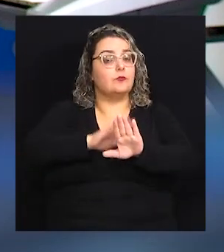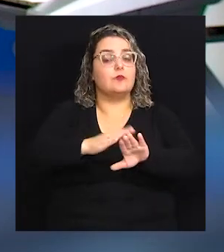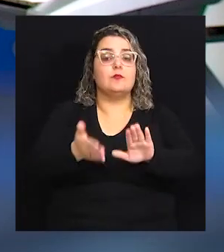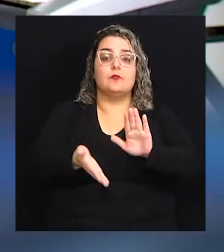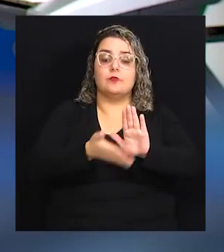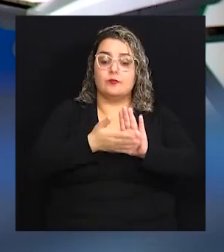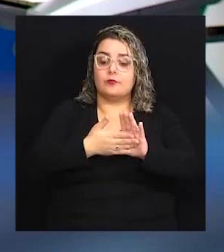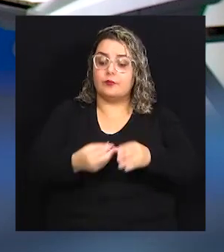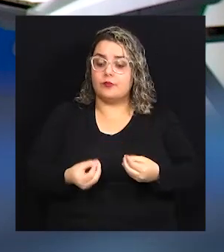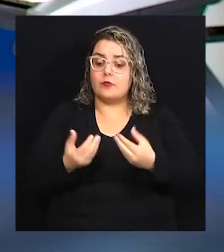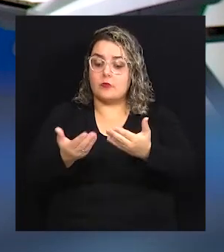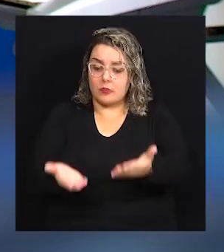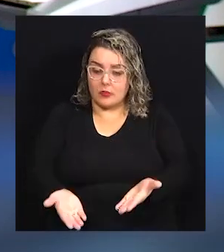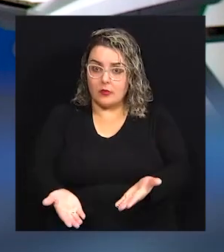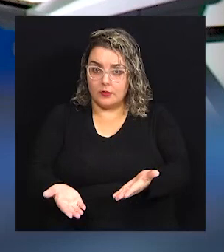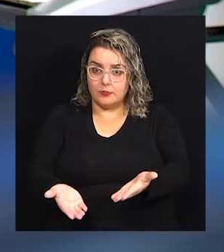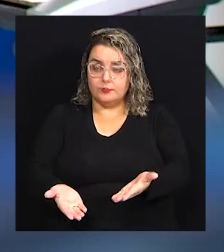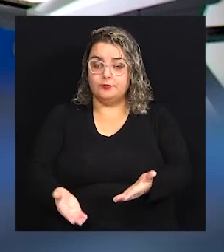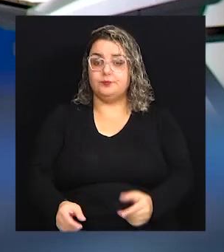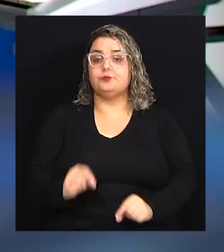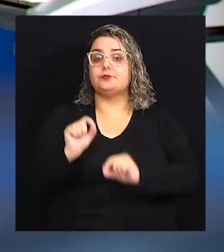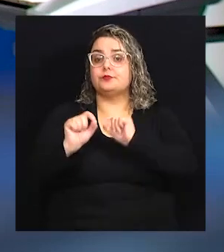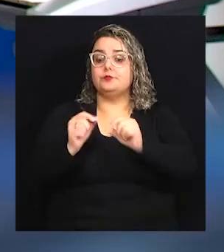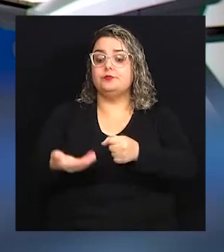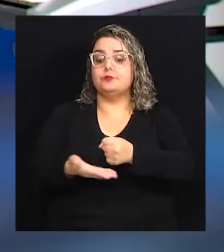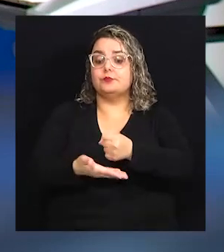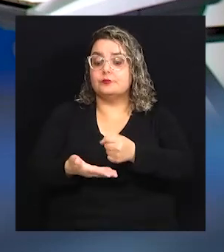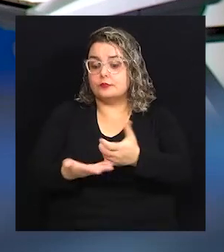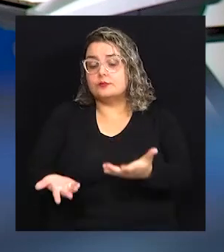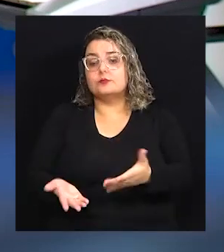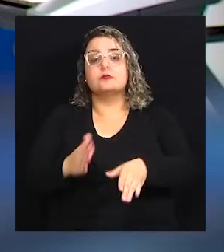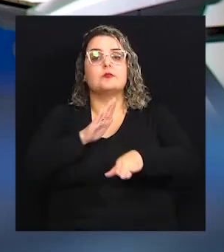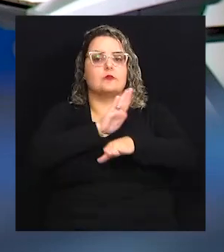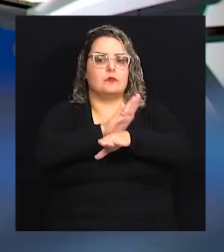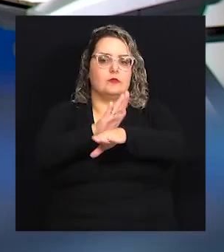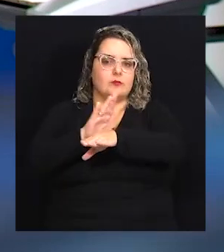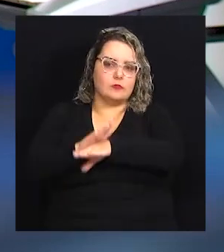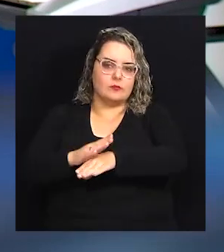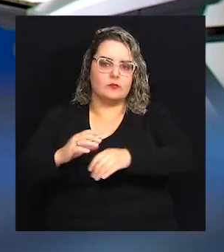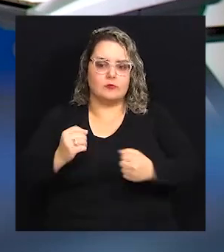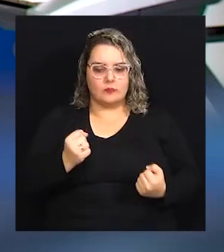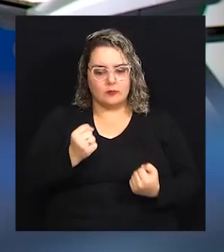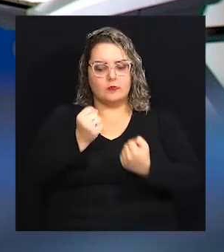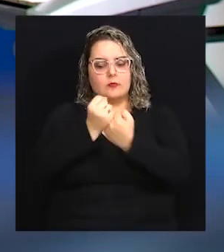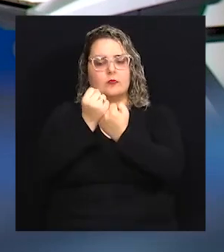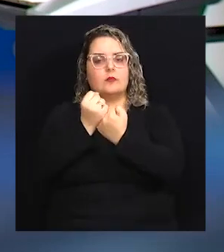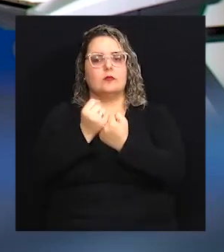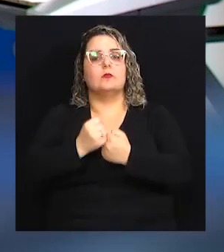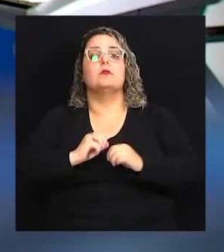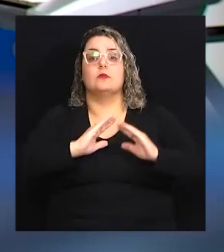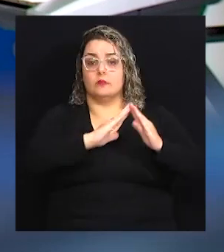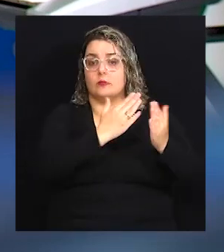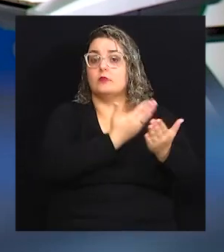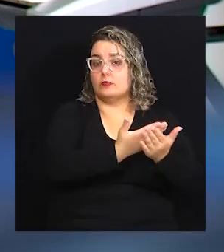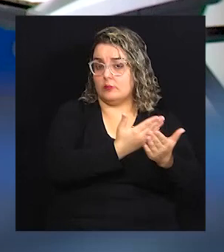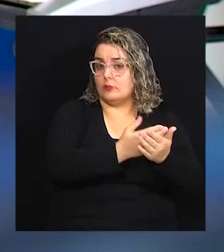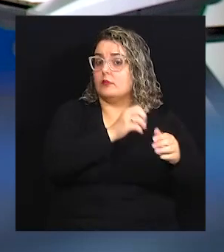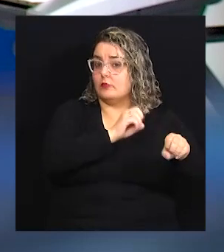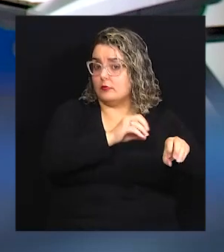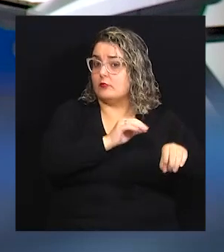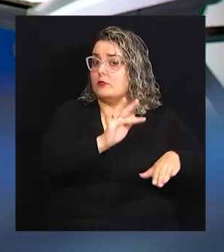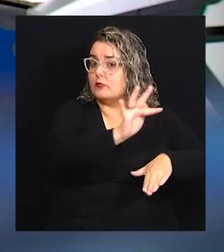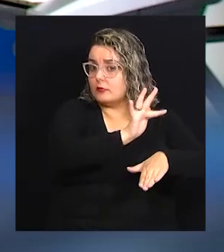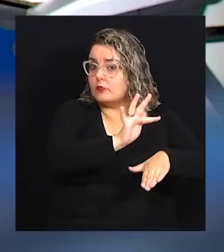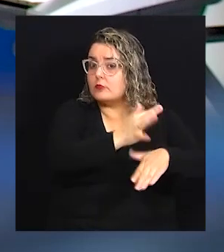atividades propostas aqui, elas são baseadas, de certa forma, para ajudar, para auxiliar na educação